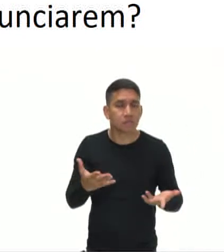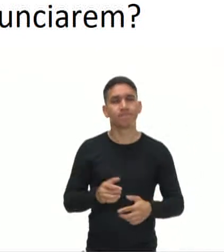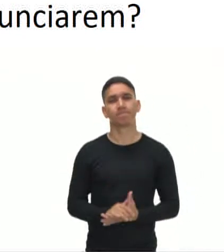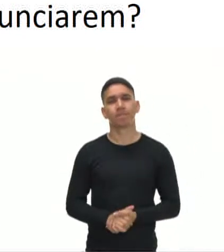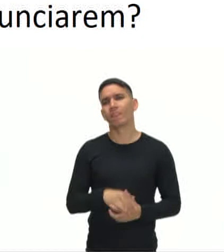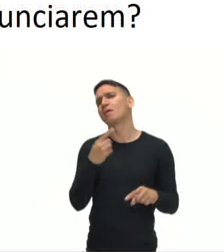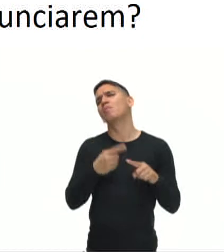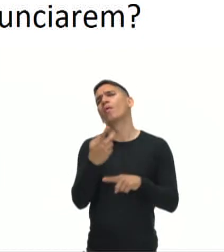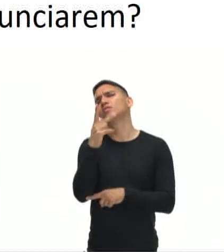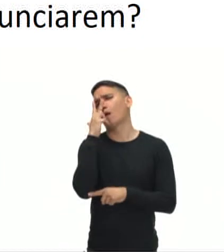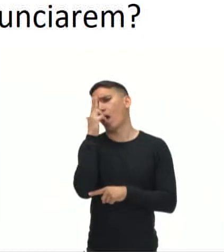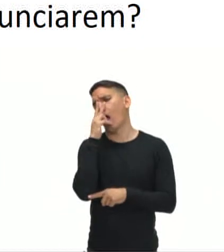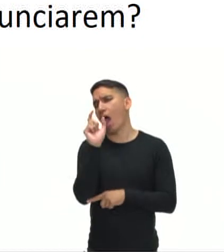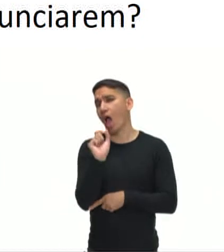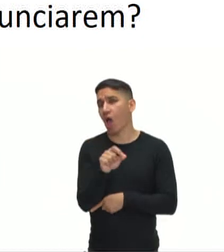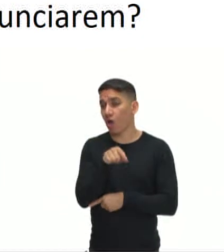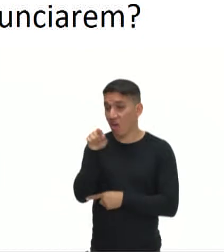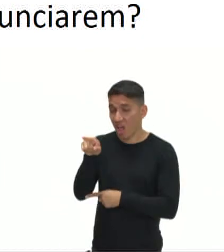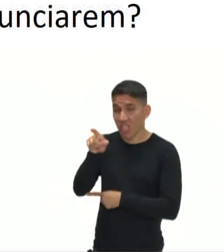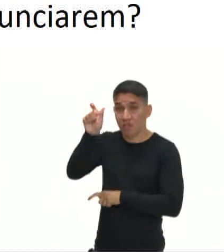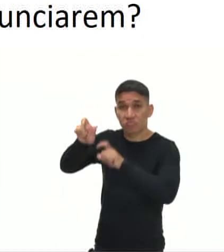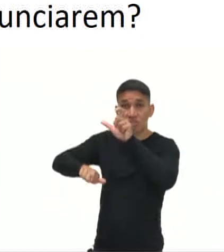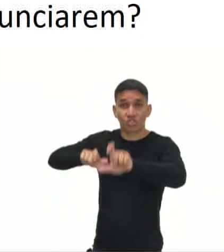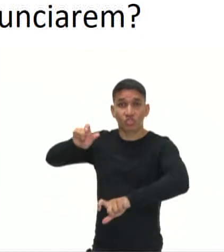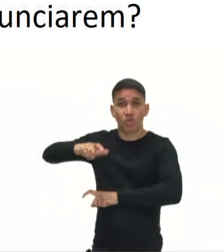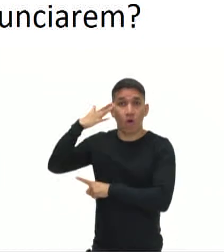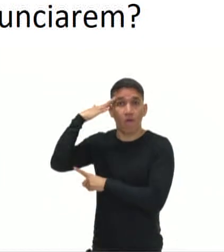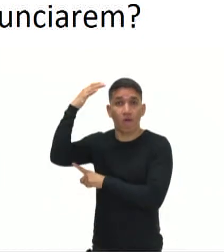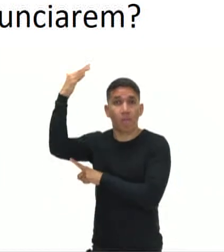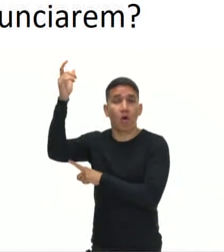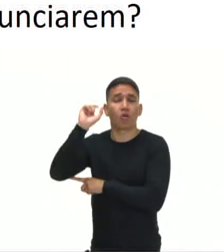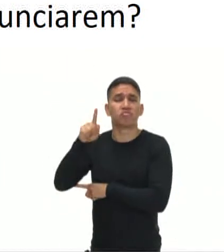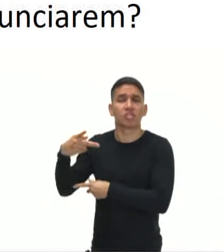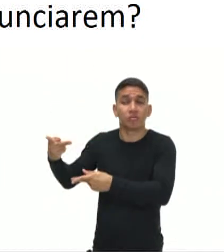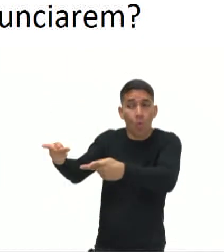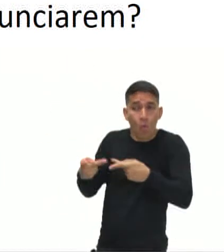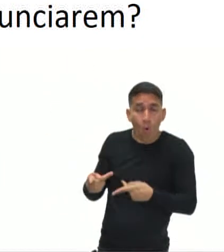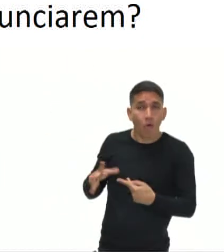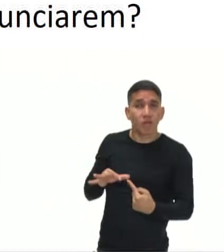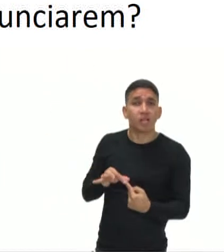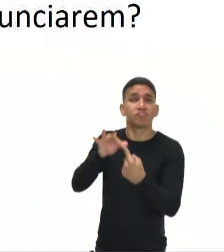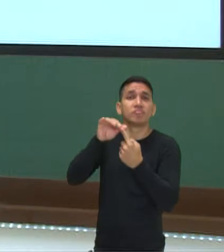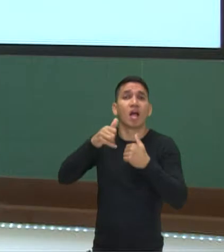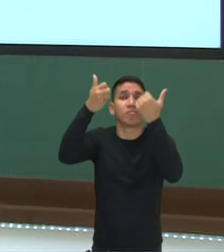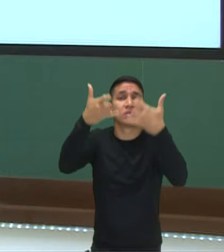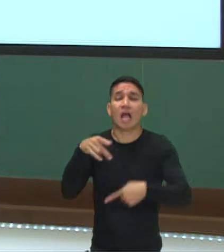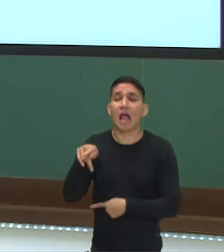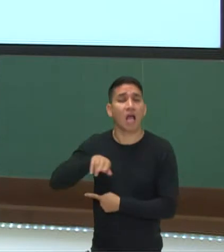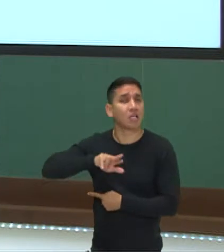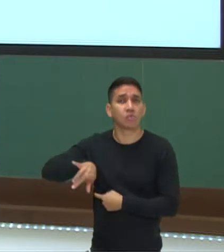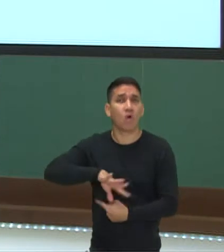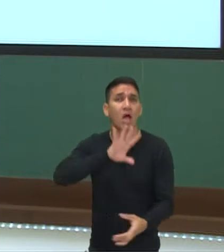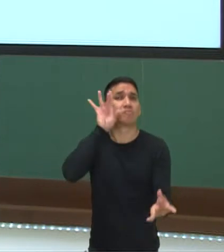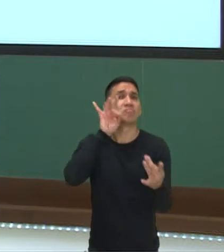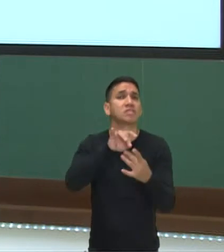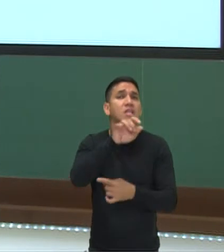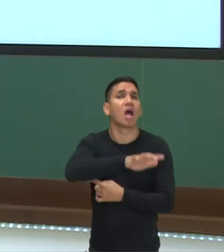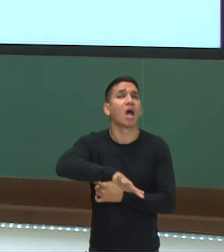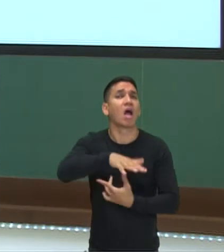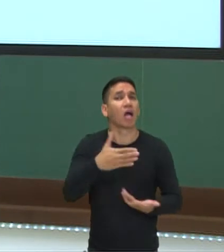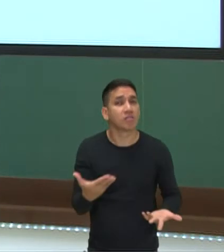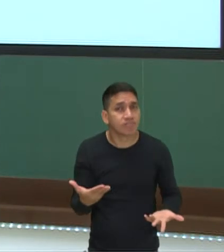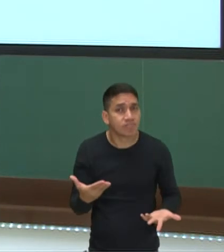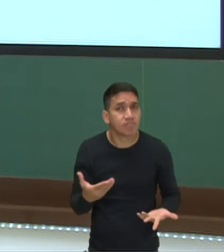que, na sua opinião, as celebridades são convidadas a se pronunciarem se elas não são especialistas no